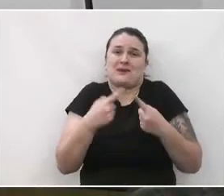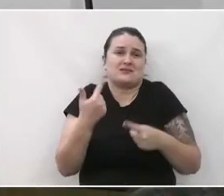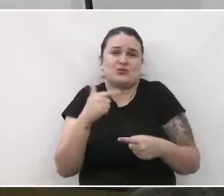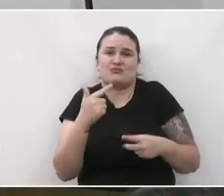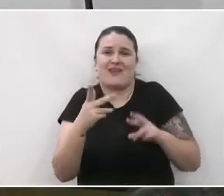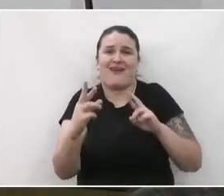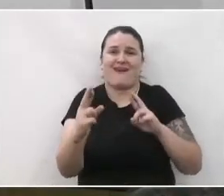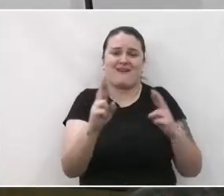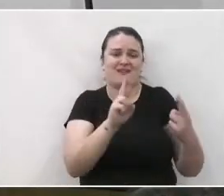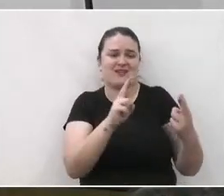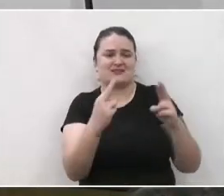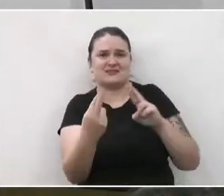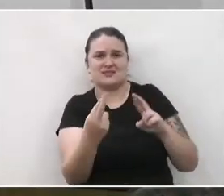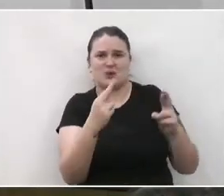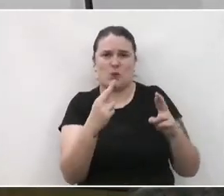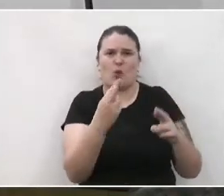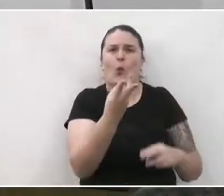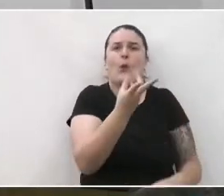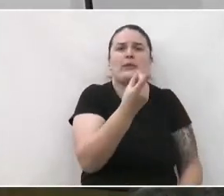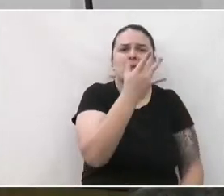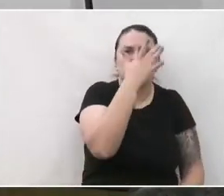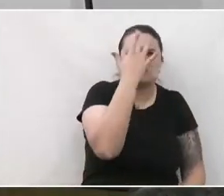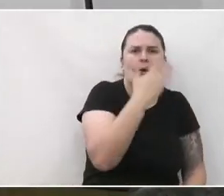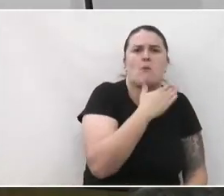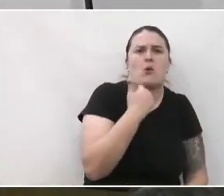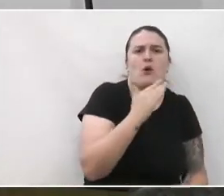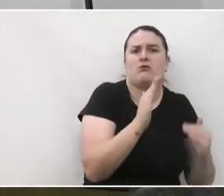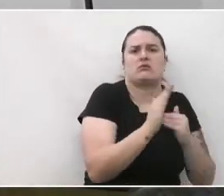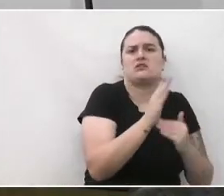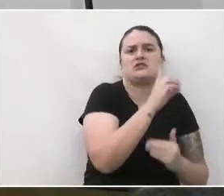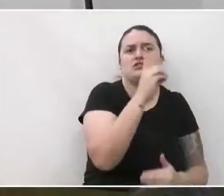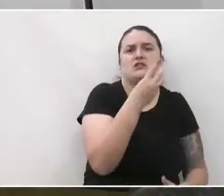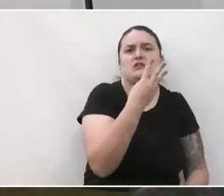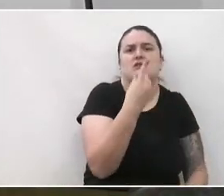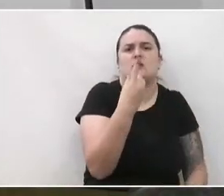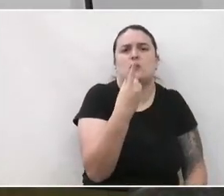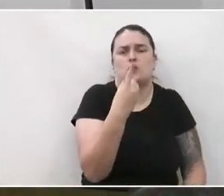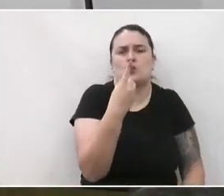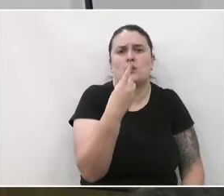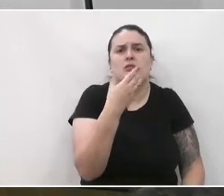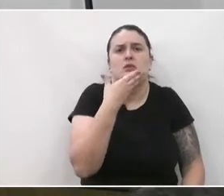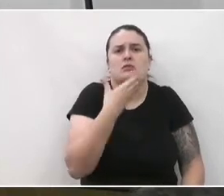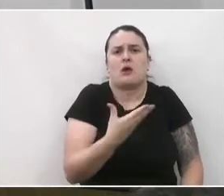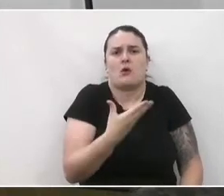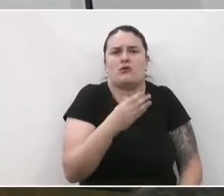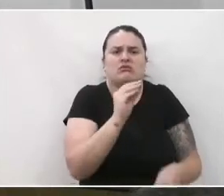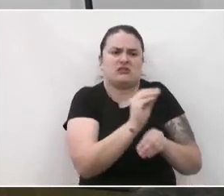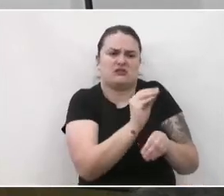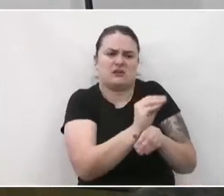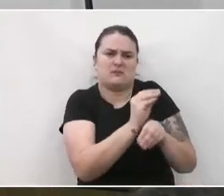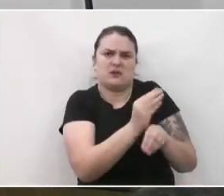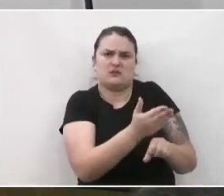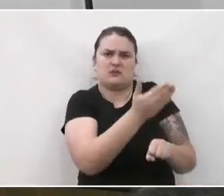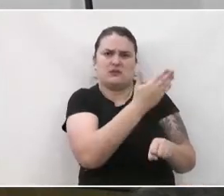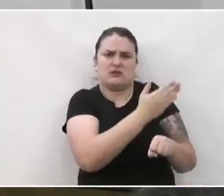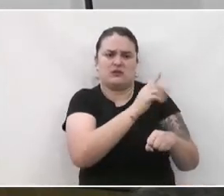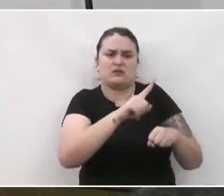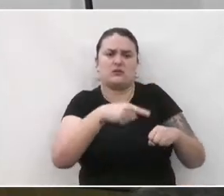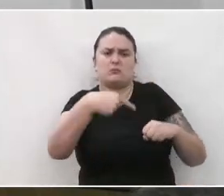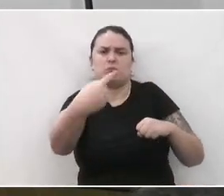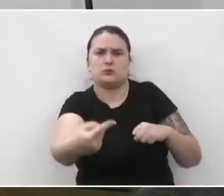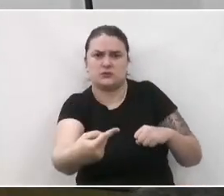relação nenhuma em mortes até dia 31/12 com relação ao tratamento precoce e depois